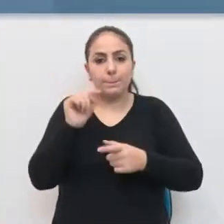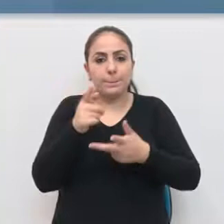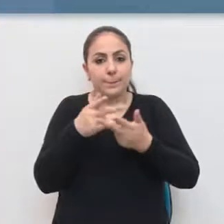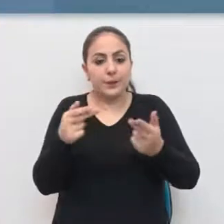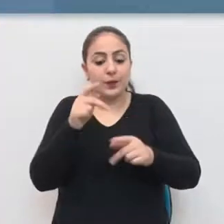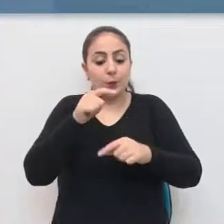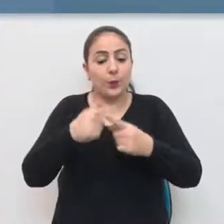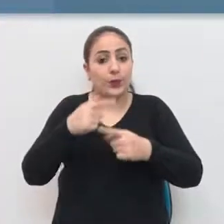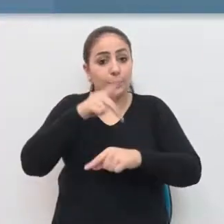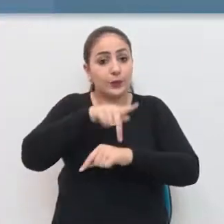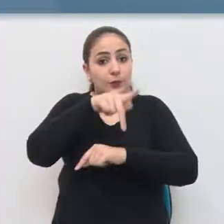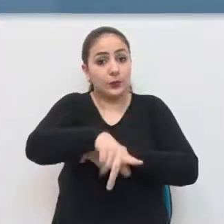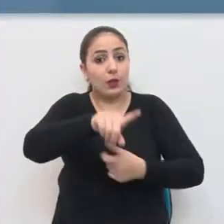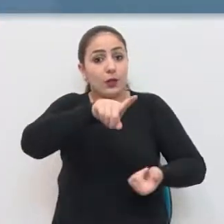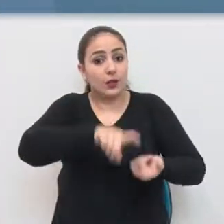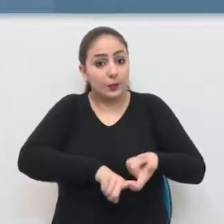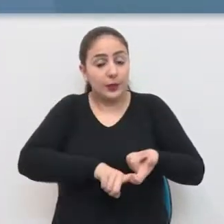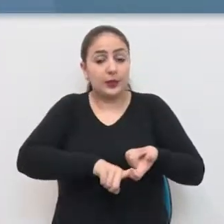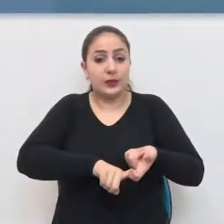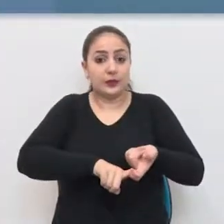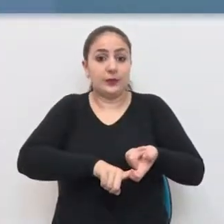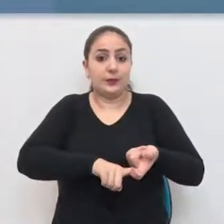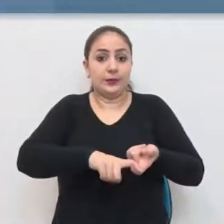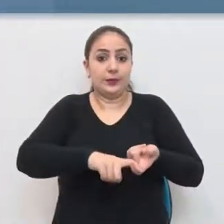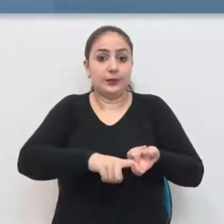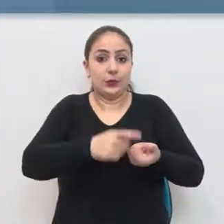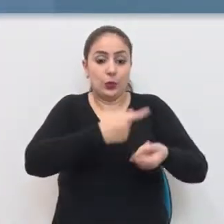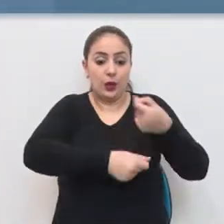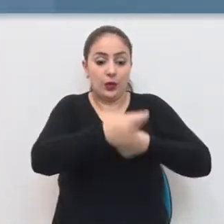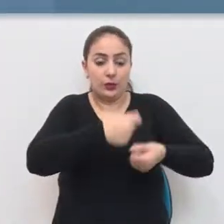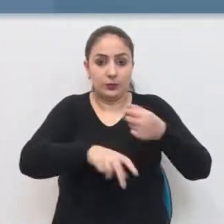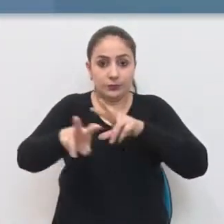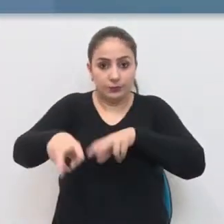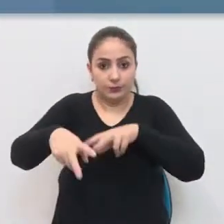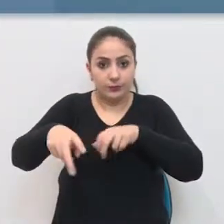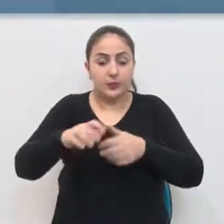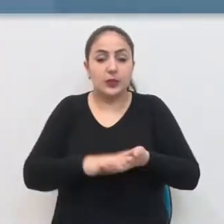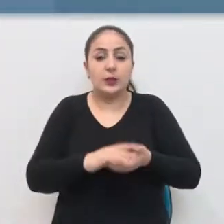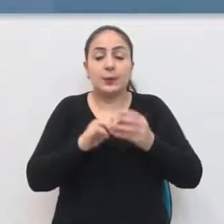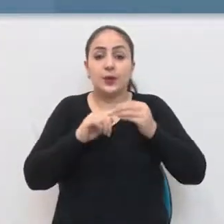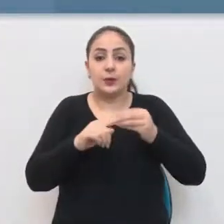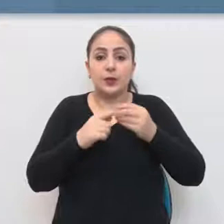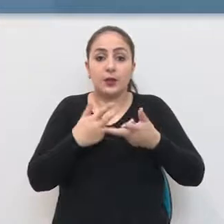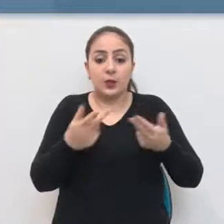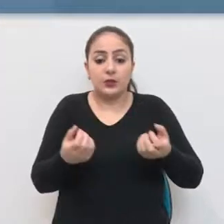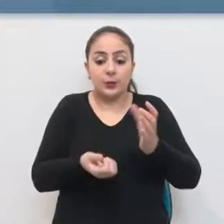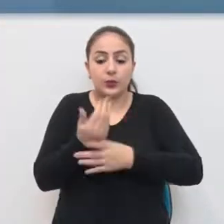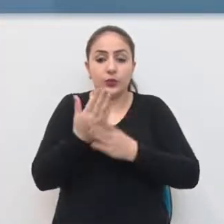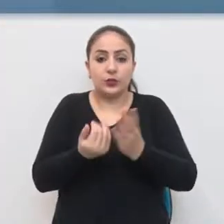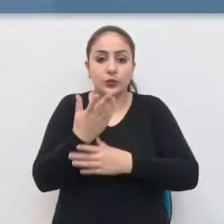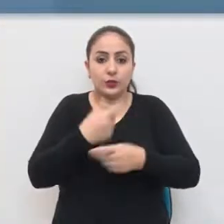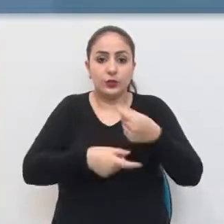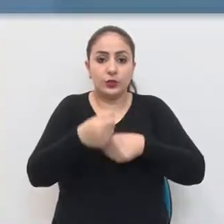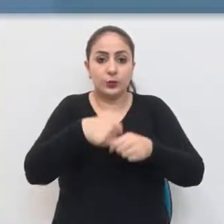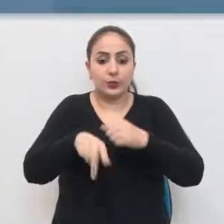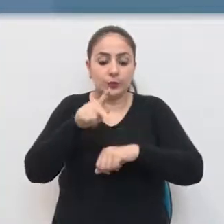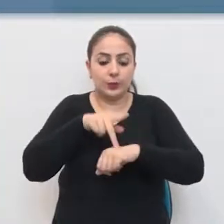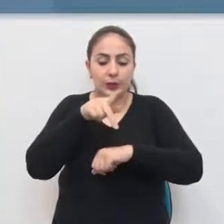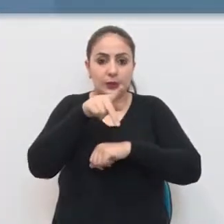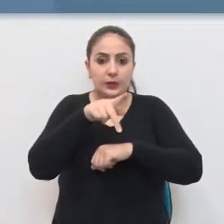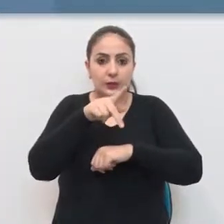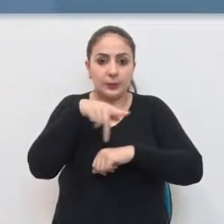preocupados com isso, porque Passo Fundo é uma região que depende do agronegócio, dos setores produtivos e econômicos do país. O único que